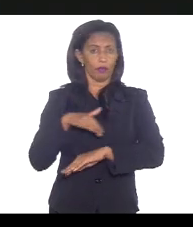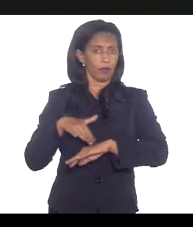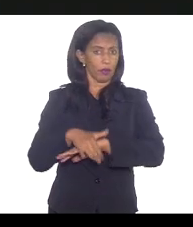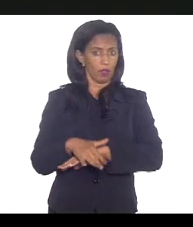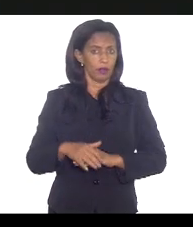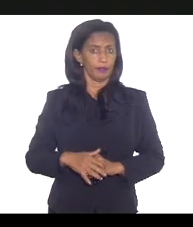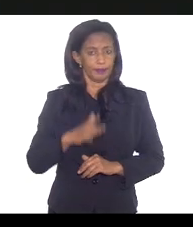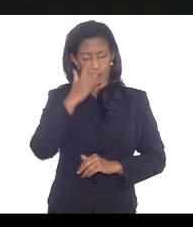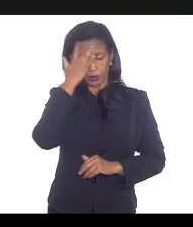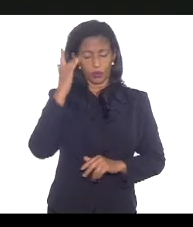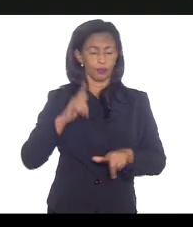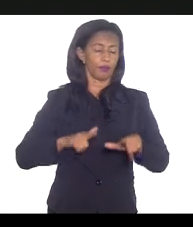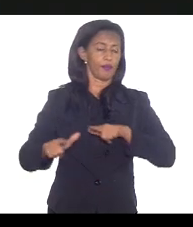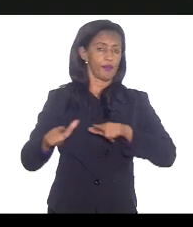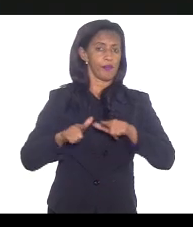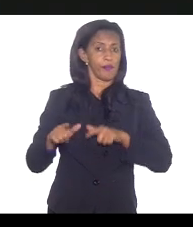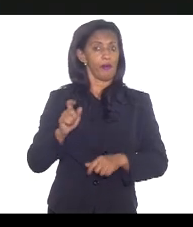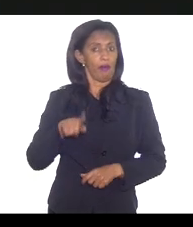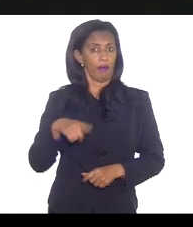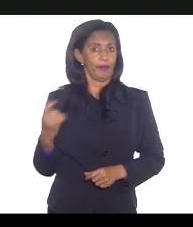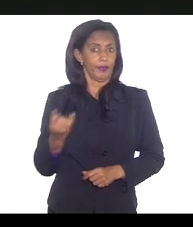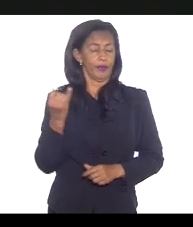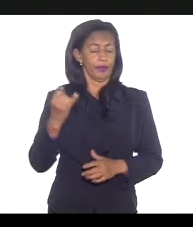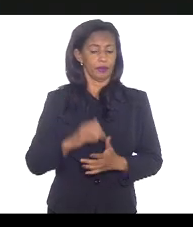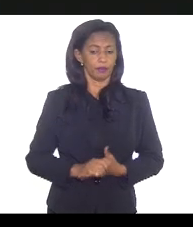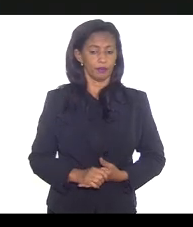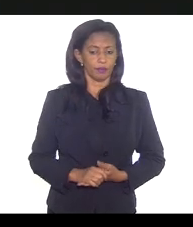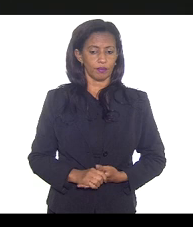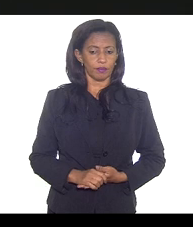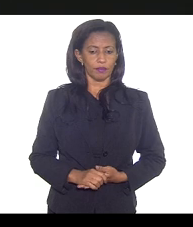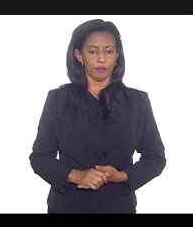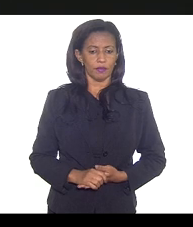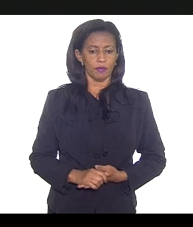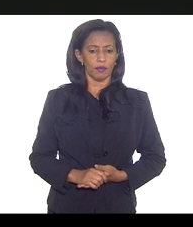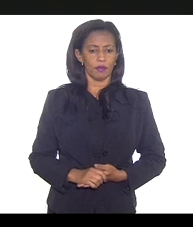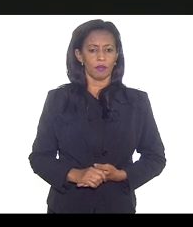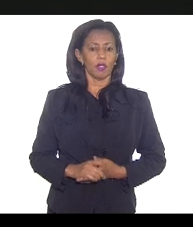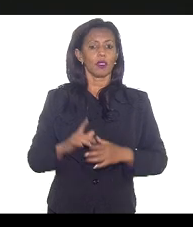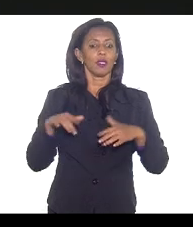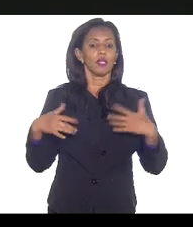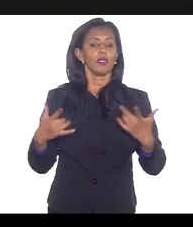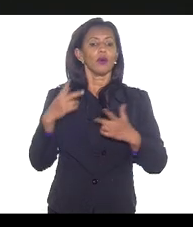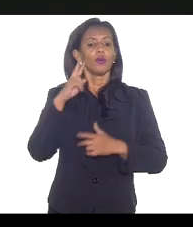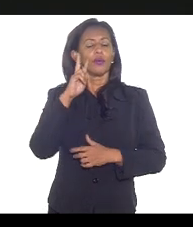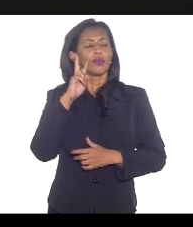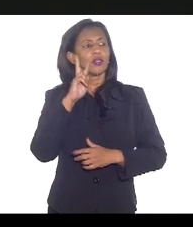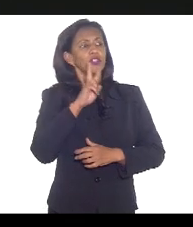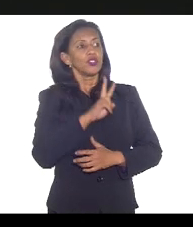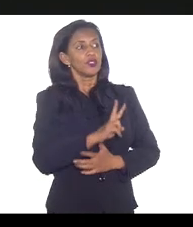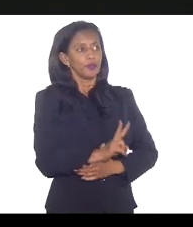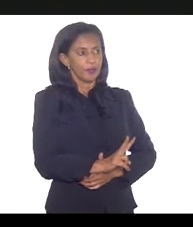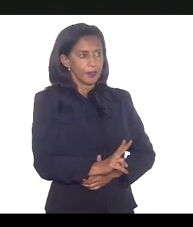alunos trabalhadores? Isso é muito importante, né? Então, o que a gente vê